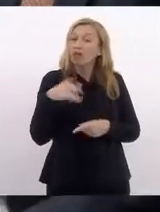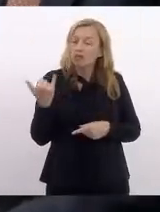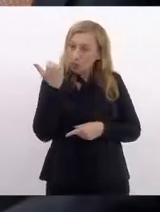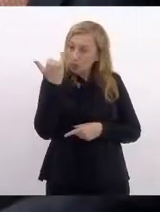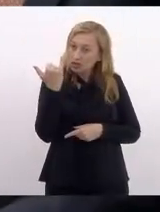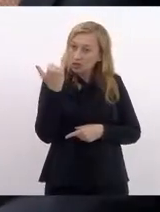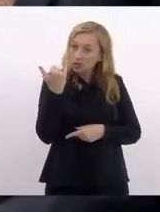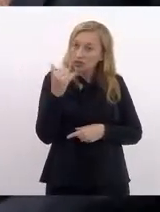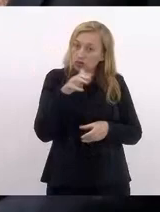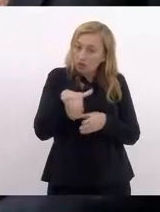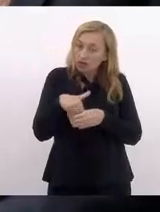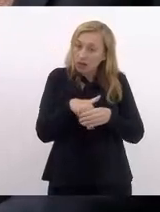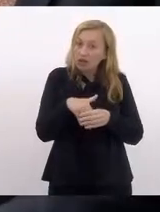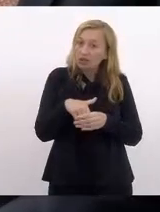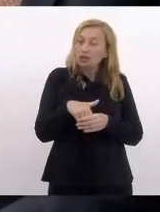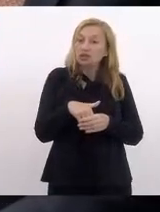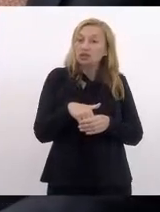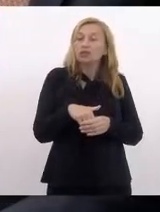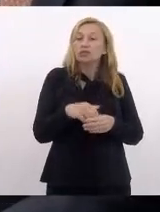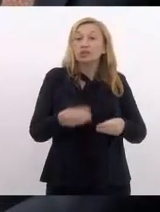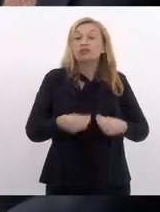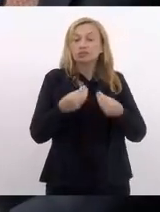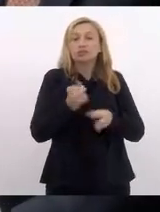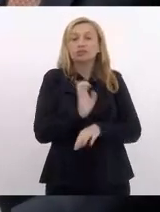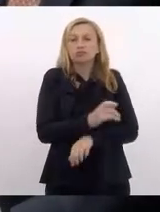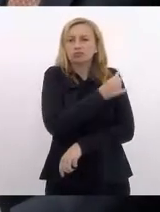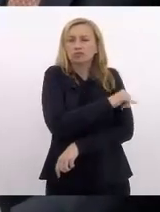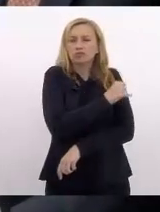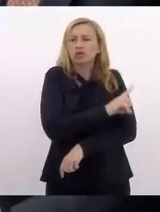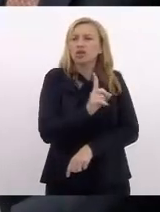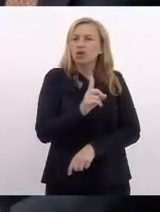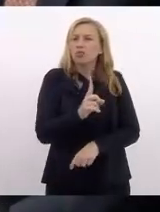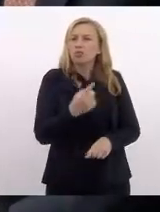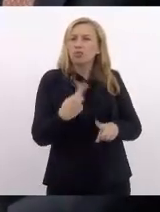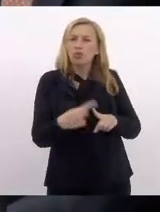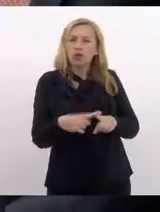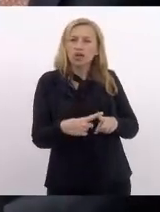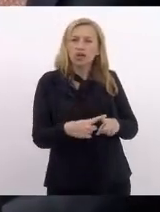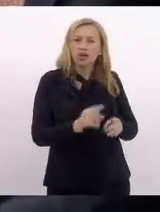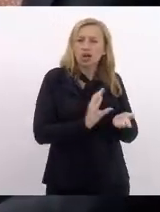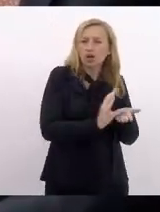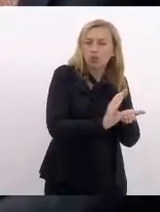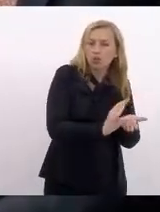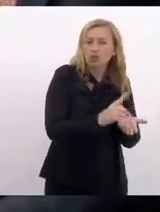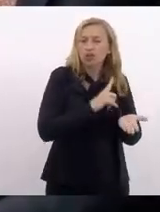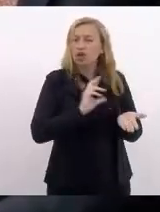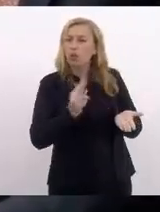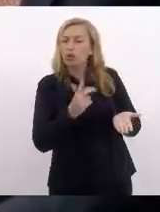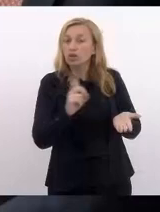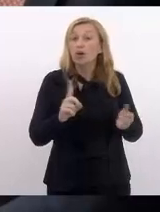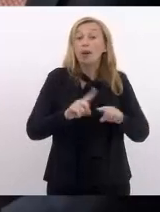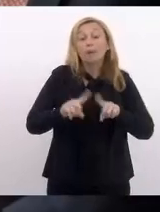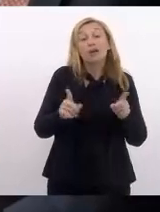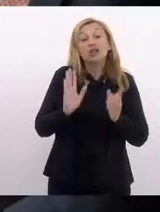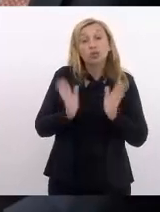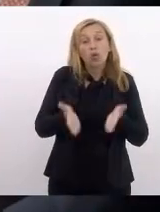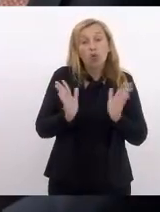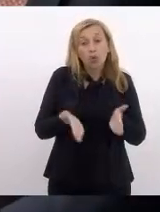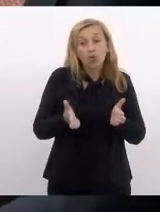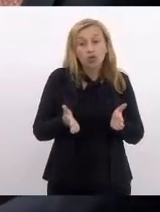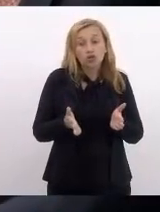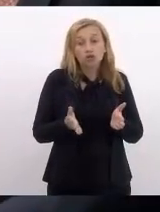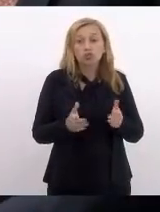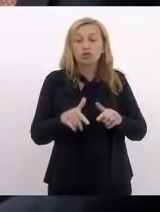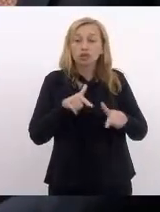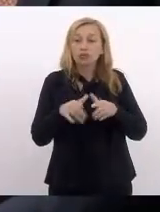importante que você fosse voltar justamente para dar o estado do Rio de Janeiro não porque ela está ou não com recurso mas porque hoje por exercício de